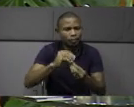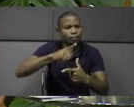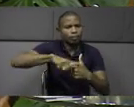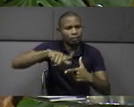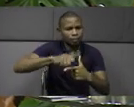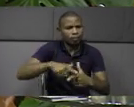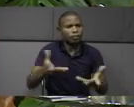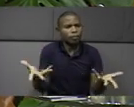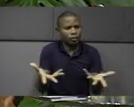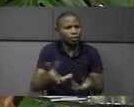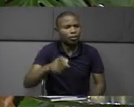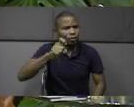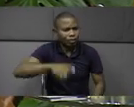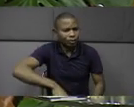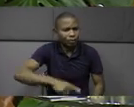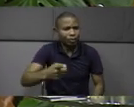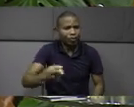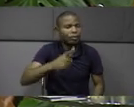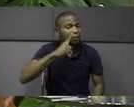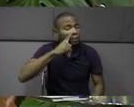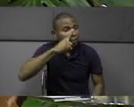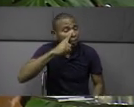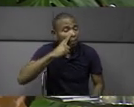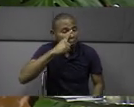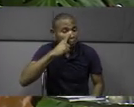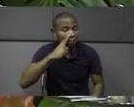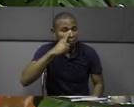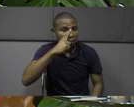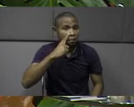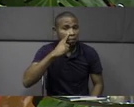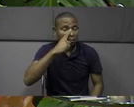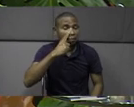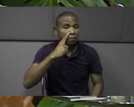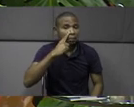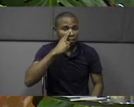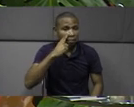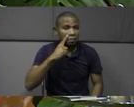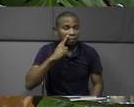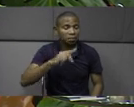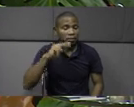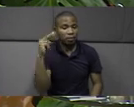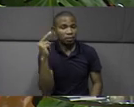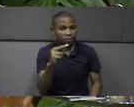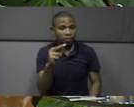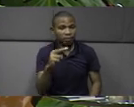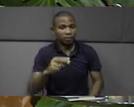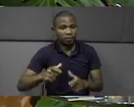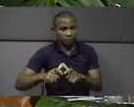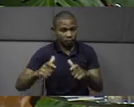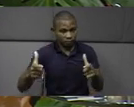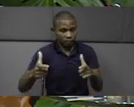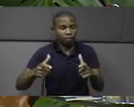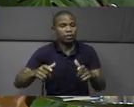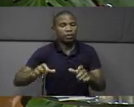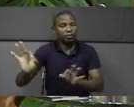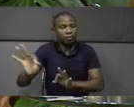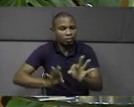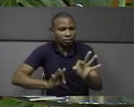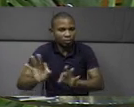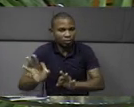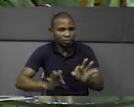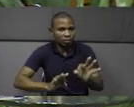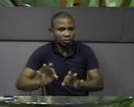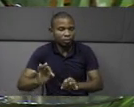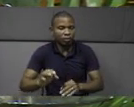um dos mais graves tanto do ponto de vista é da maior escala do planejamento do projeto urbano